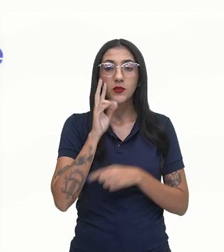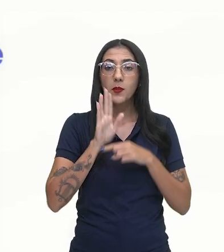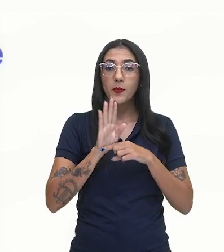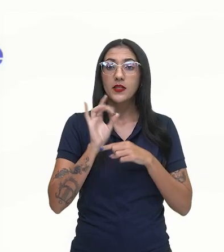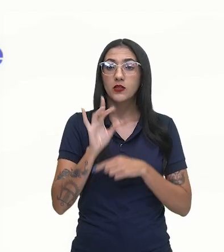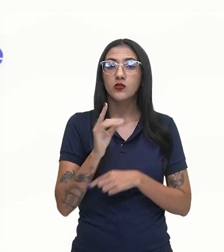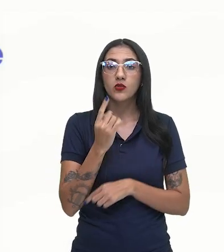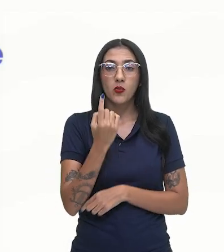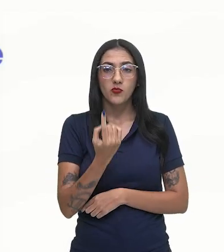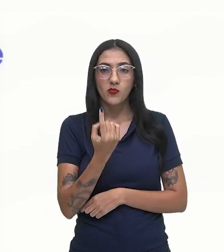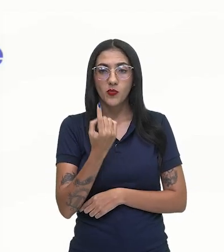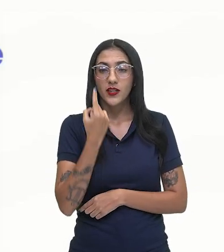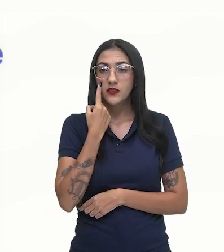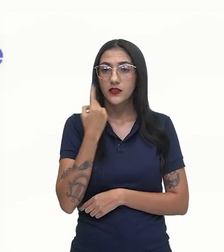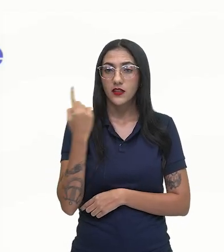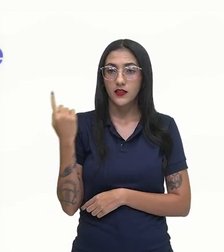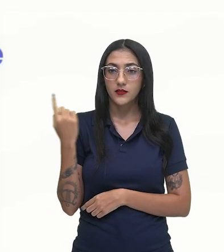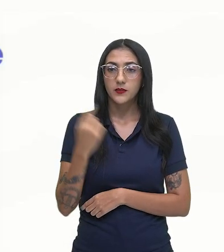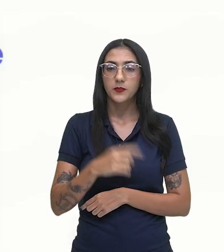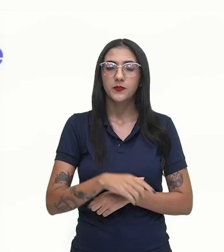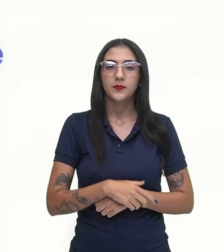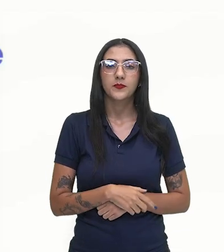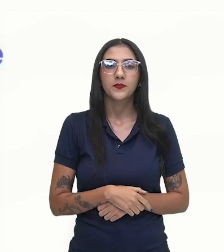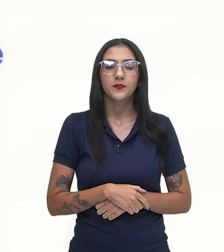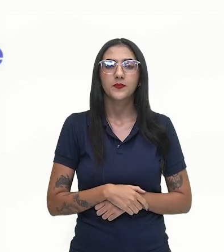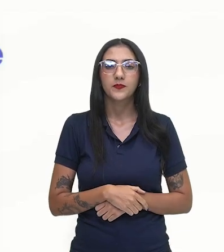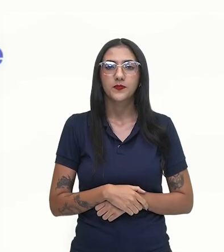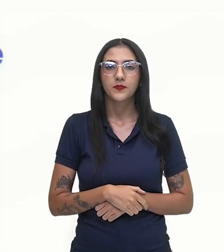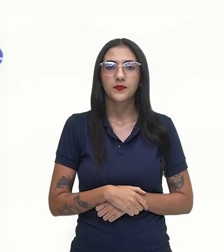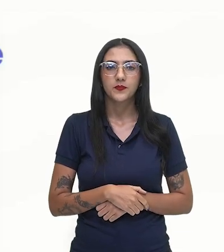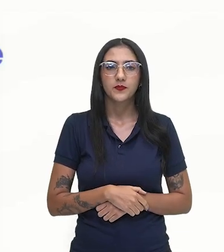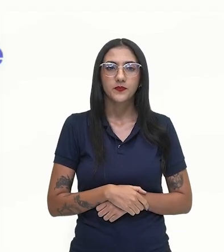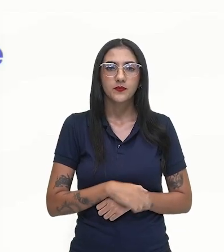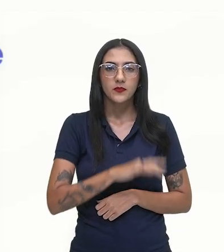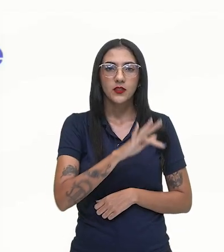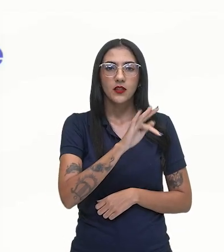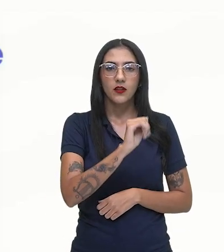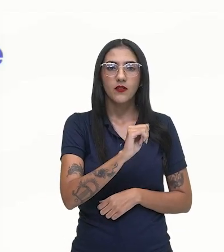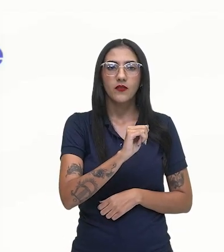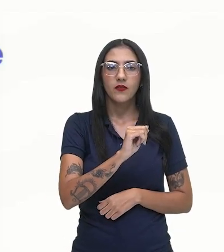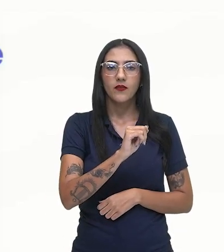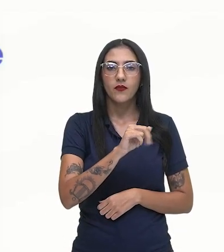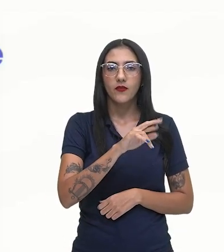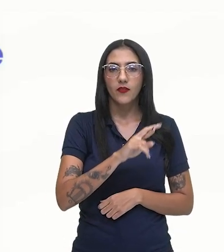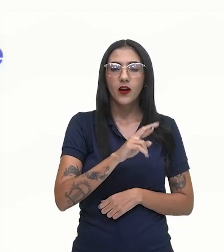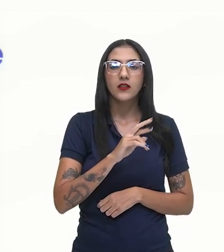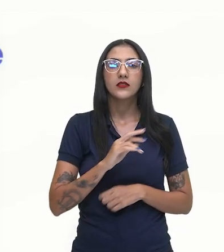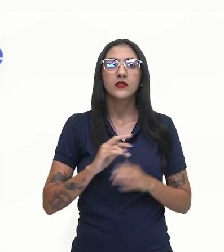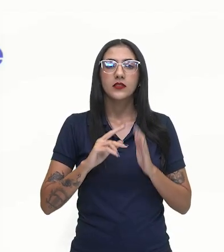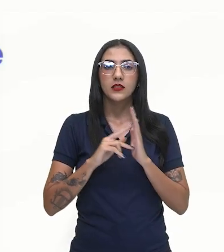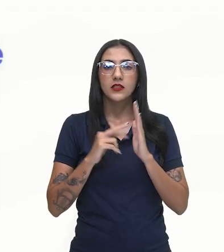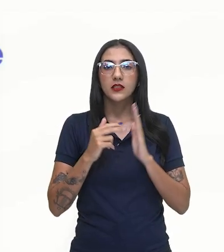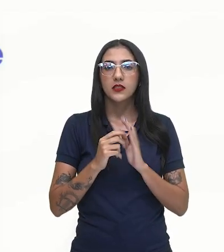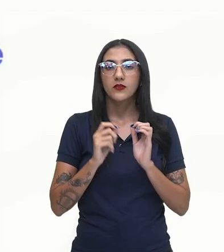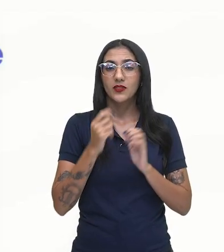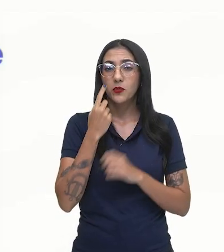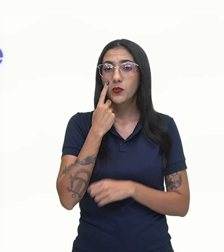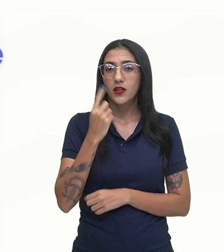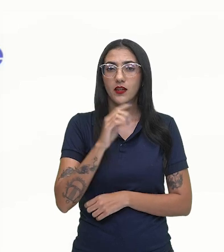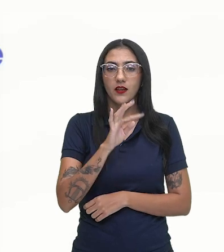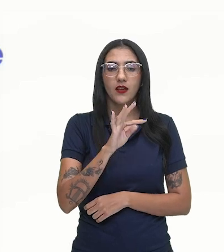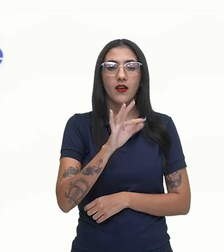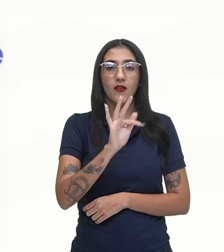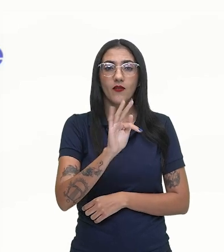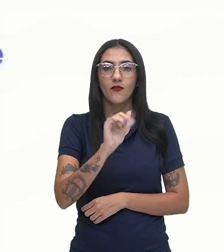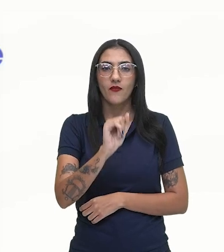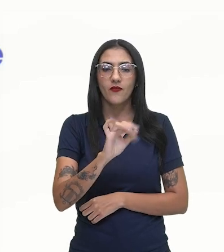só uma aqui para vocês, vou já escrever a outra. Far, eu falo farther. Farther,